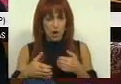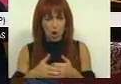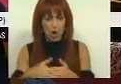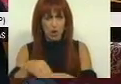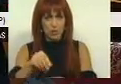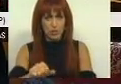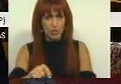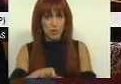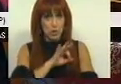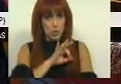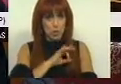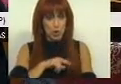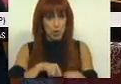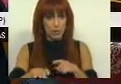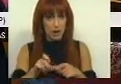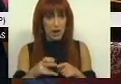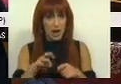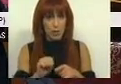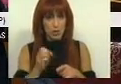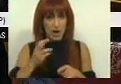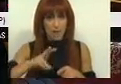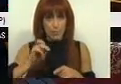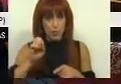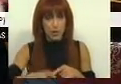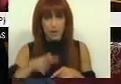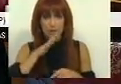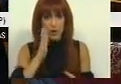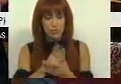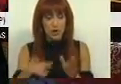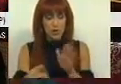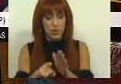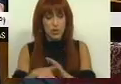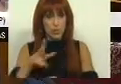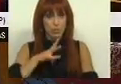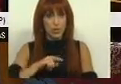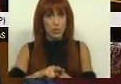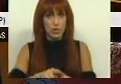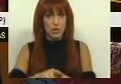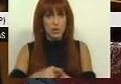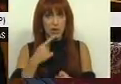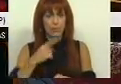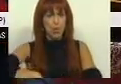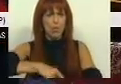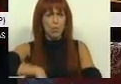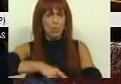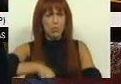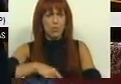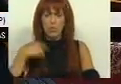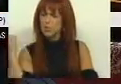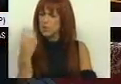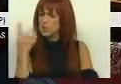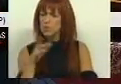Território, o Sr. Deputado Carlos Abreu Amorim disse que o processo legislativo em Portugal é arrecenamente moroso, ao que o Sr.